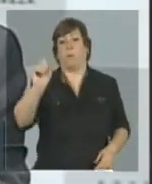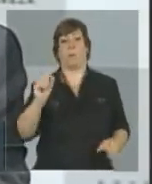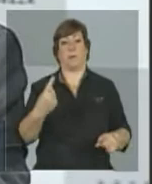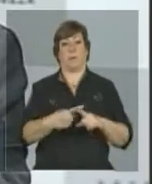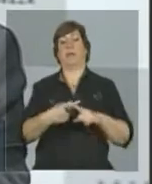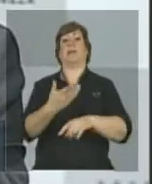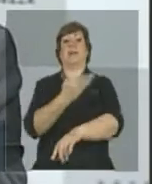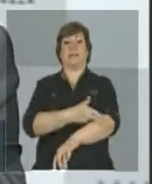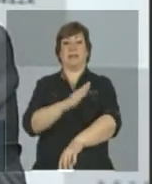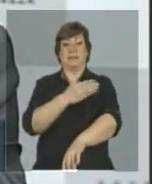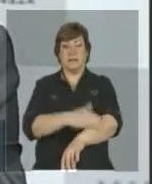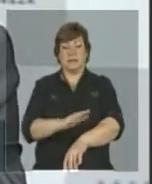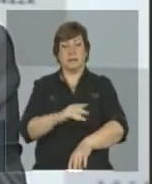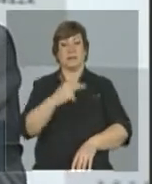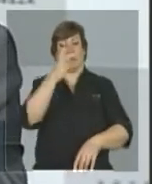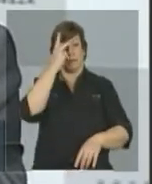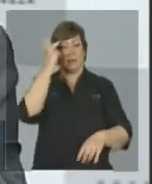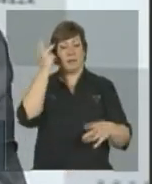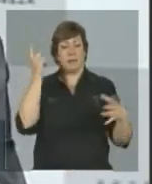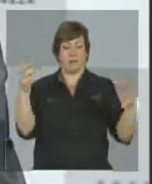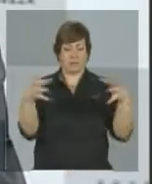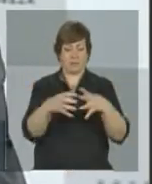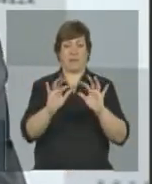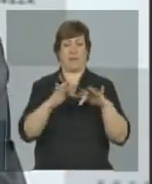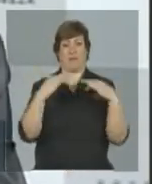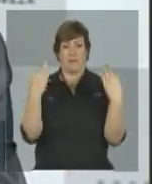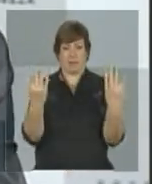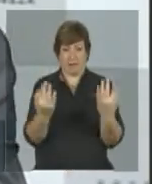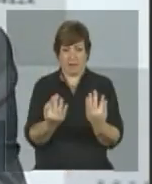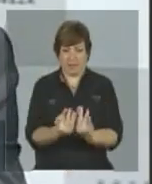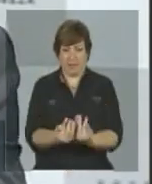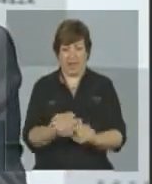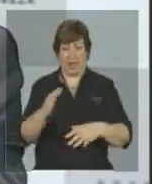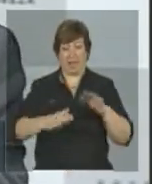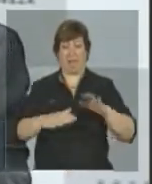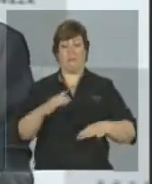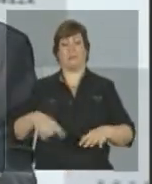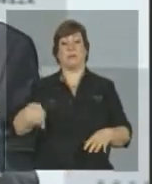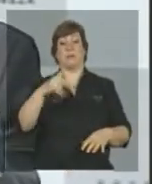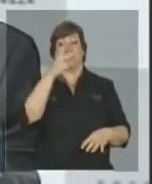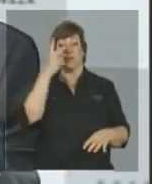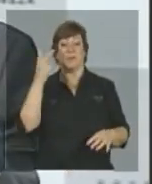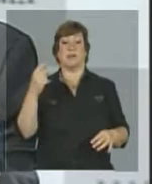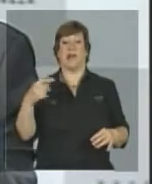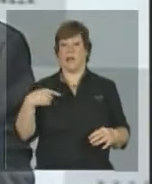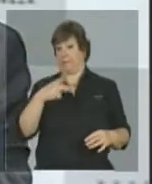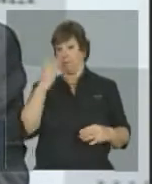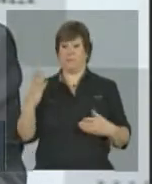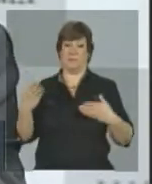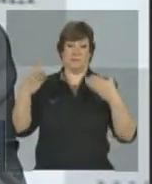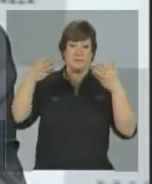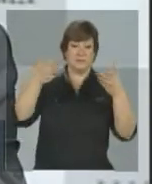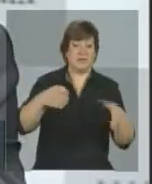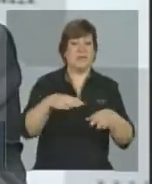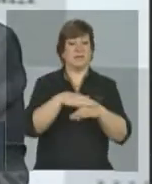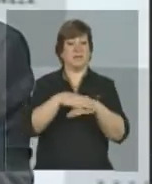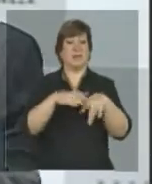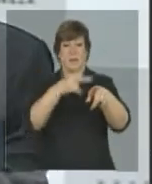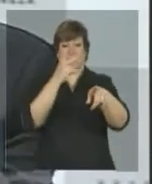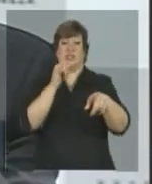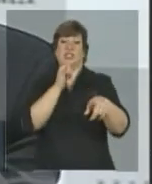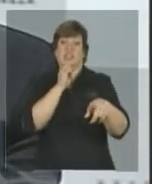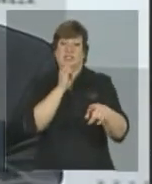seu treinamento na abordagem dessas famílias, que não tem nada a ver com o transplante, quer dizer, as pessoas têm que convencer aquela família que está passando aquele momento de